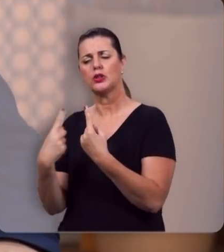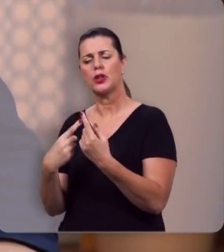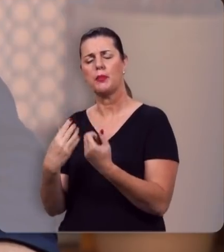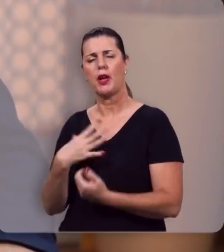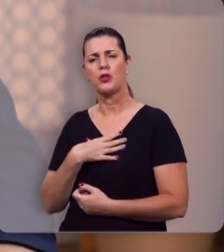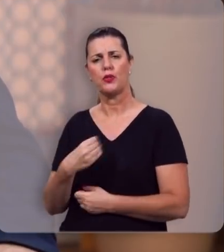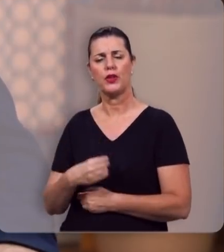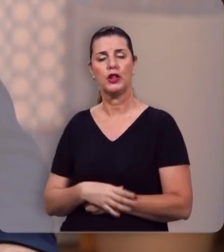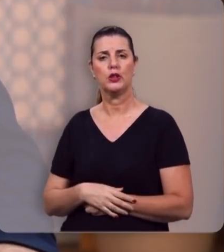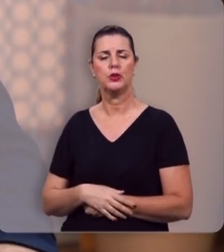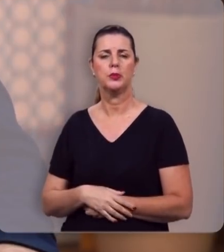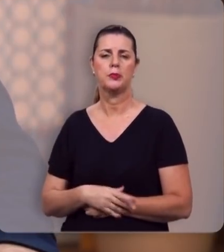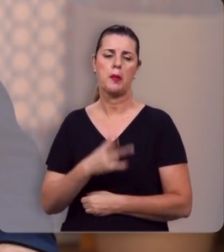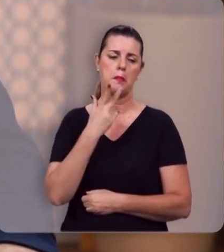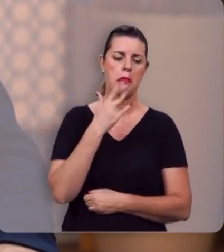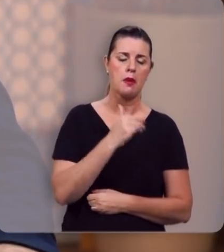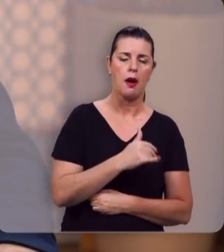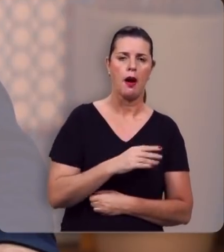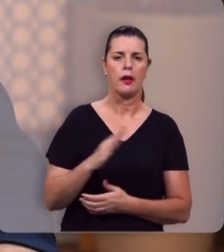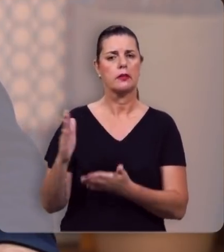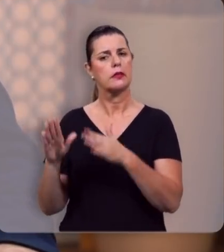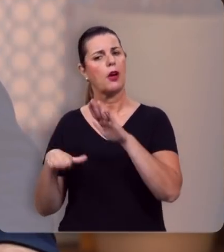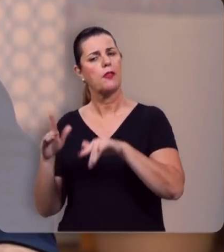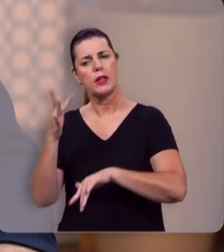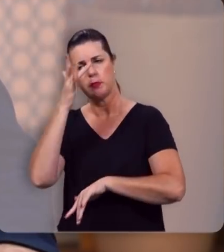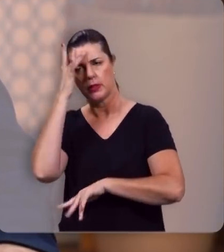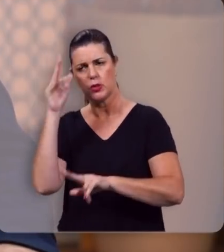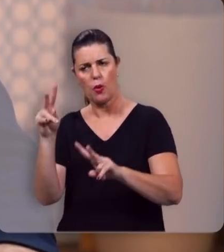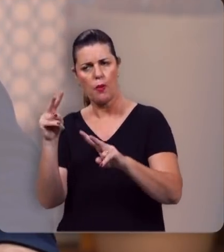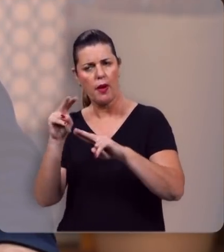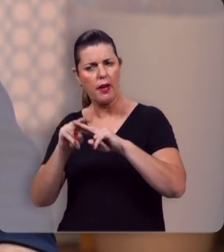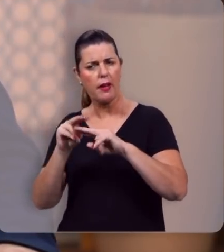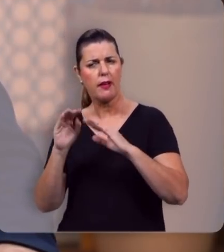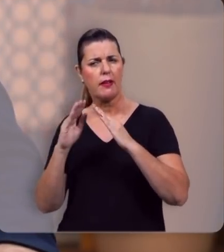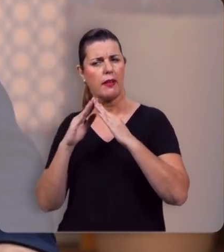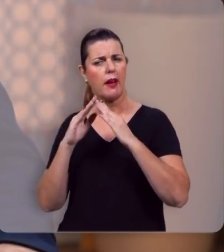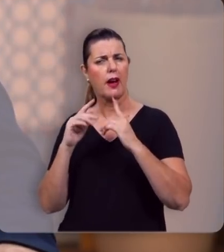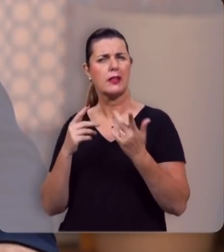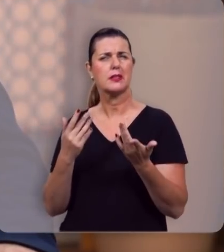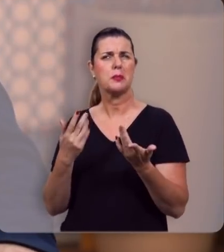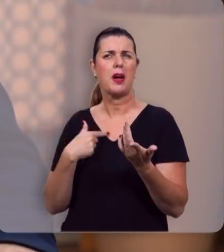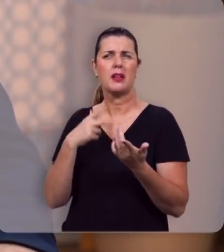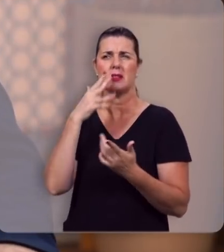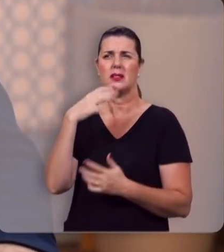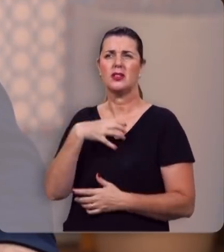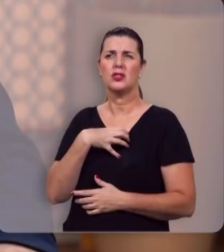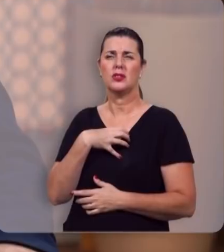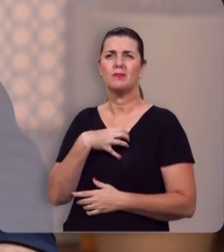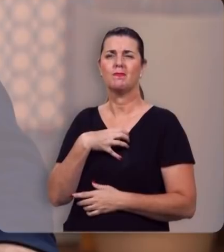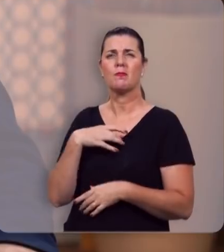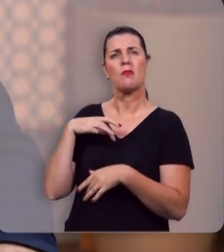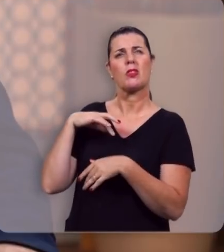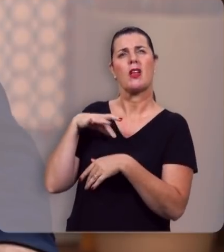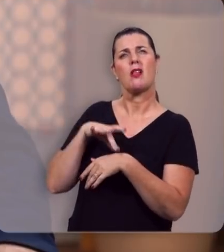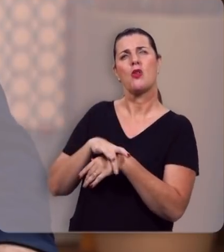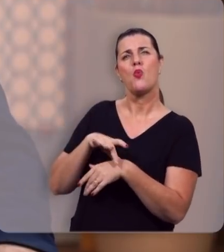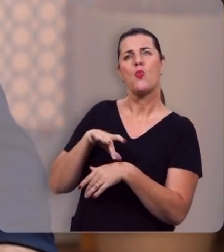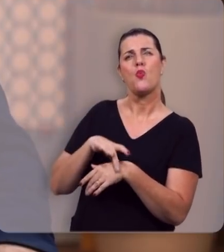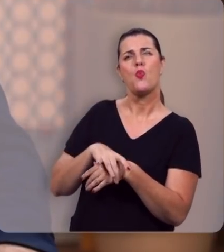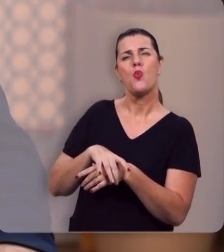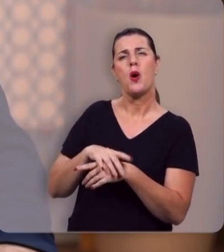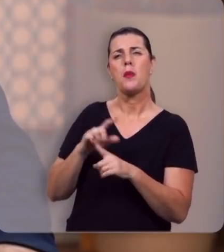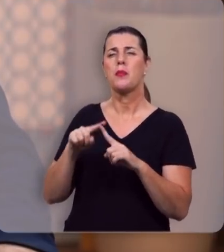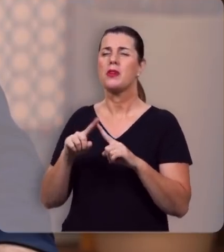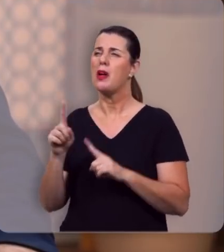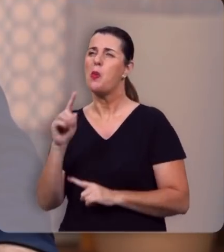meu amigo pastor Rodrigo, talvez alguém que esteja em casa se sinta muito ferido porque ou não tenha